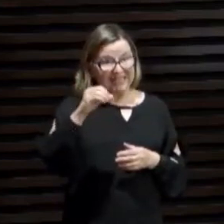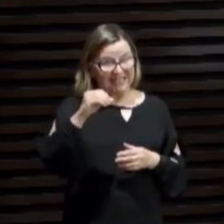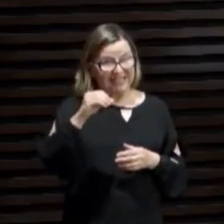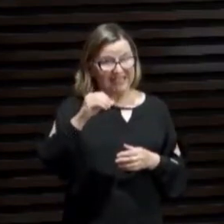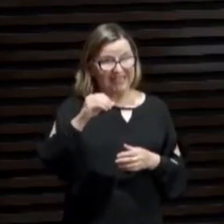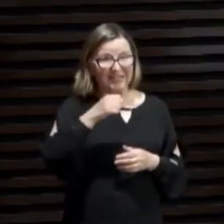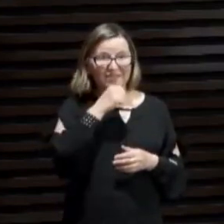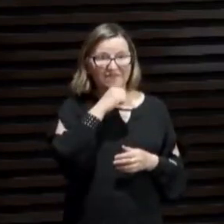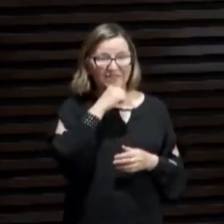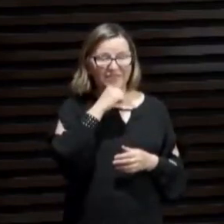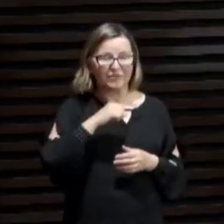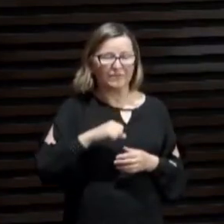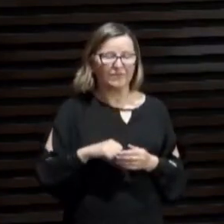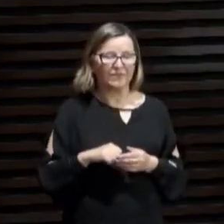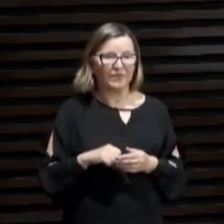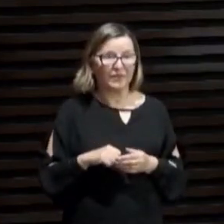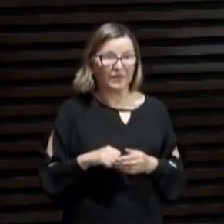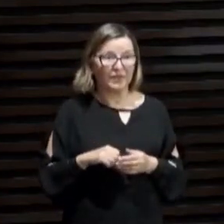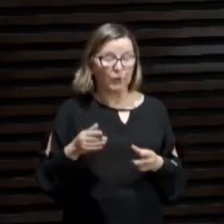Quando Eudade e Medade